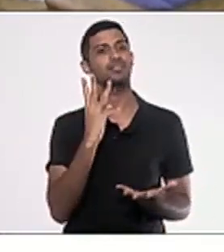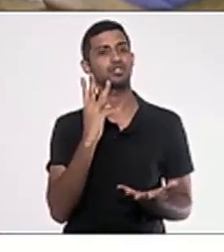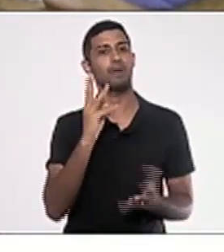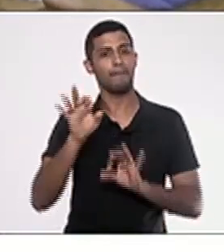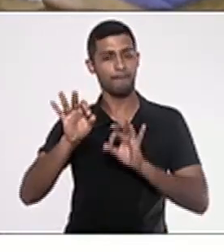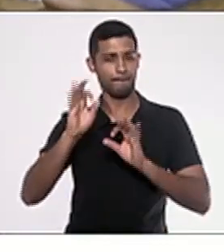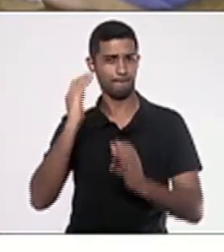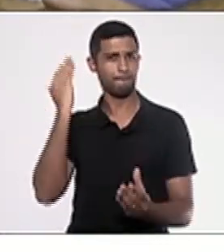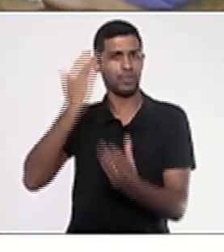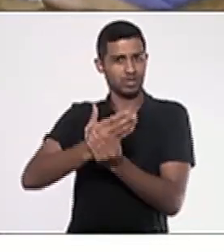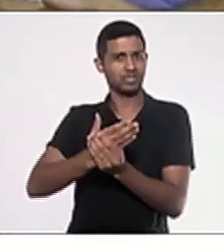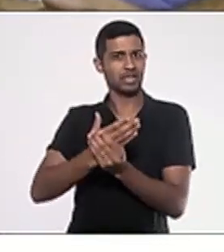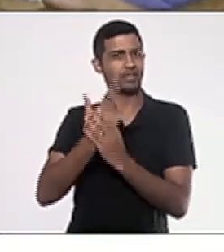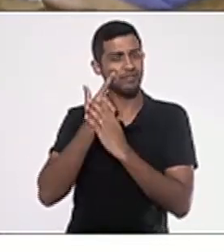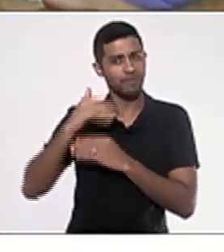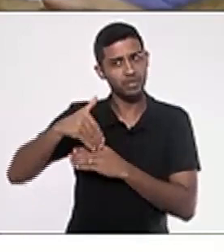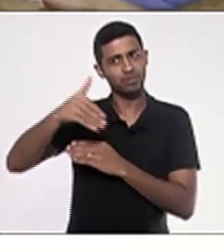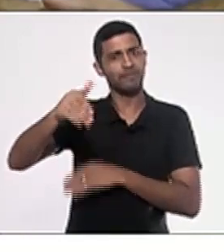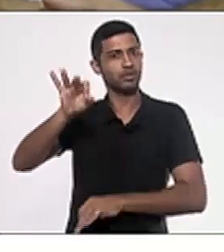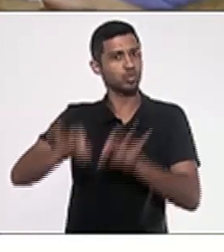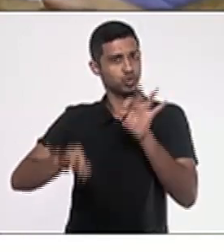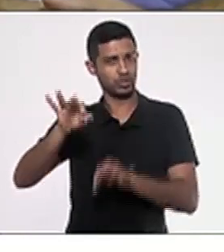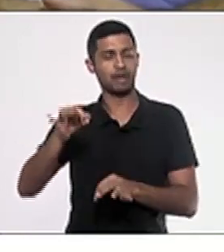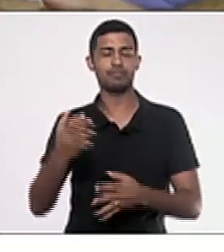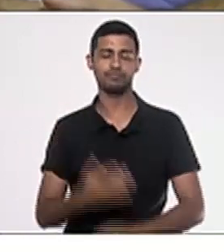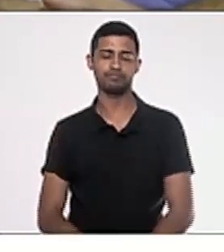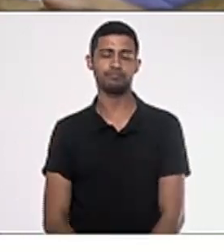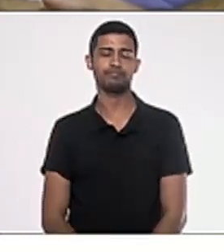andamento para julgamento na primeira instância,